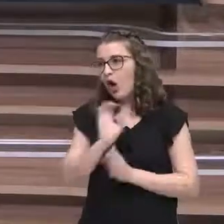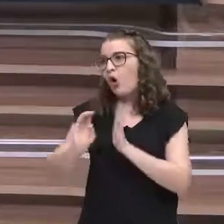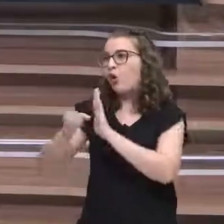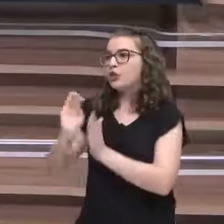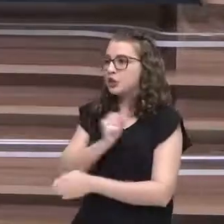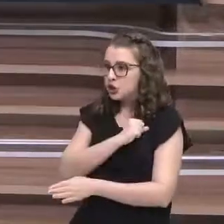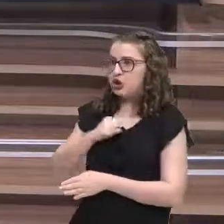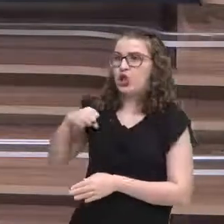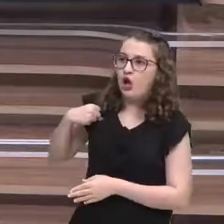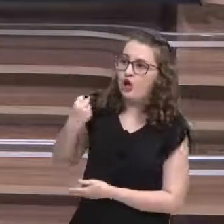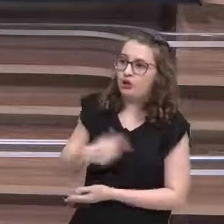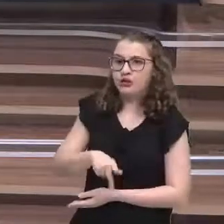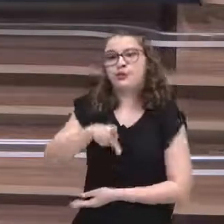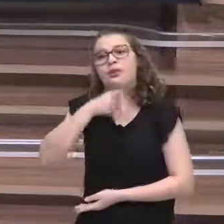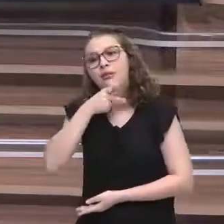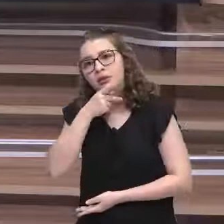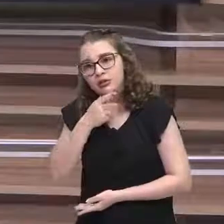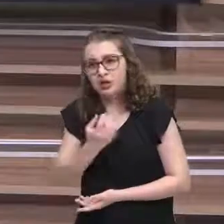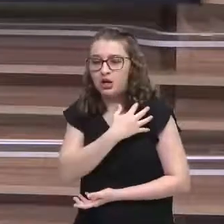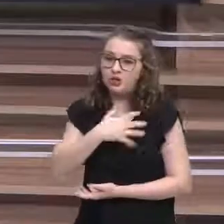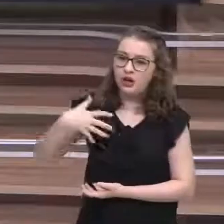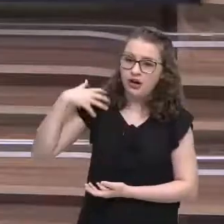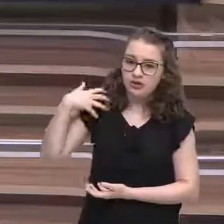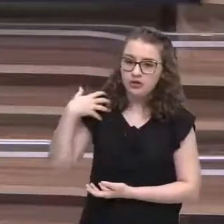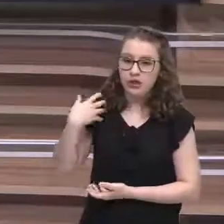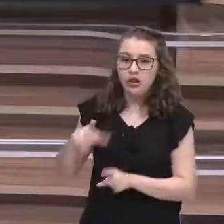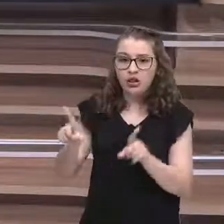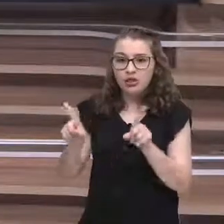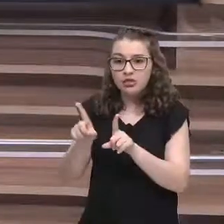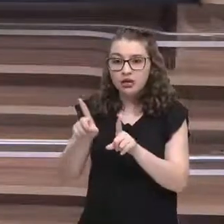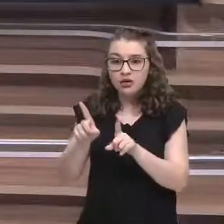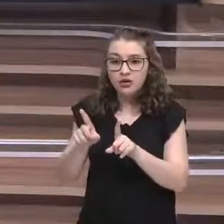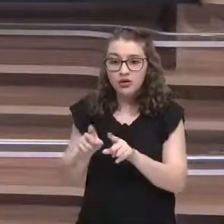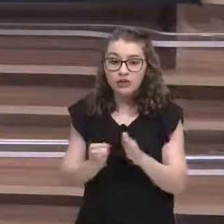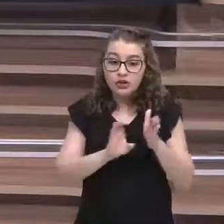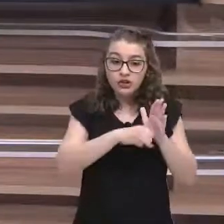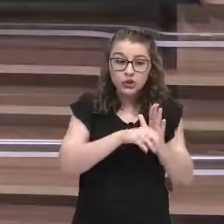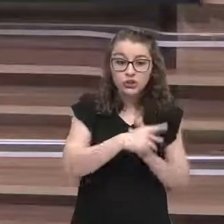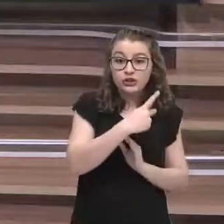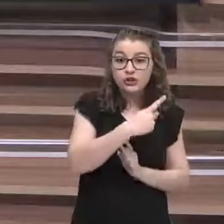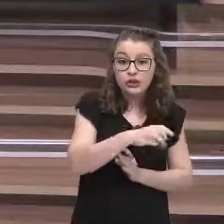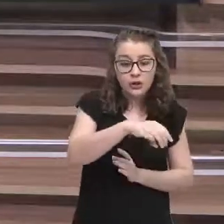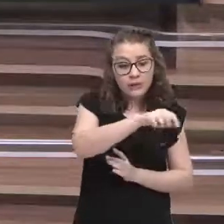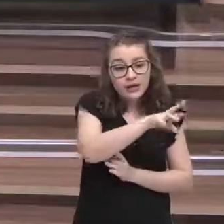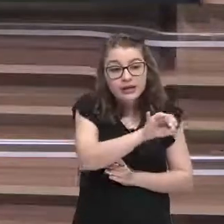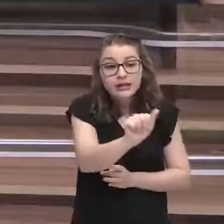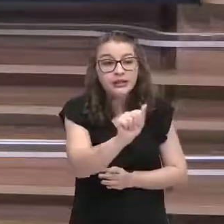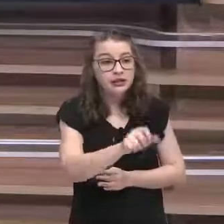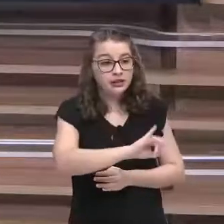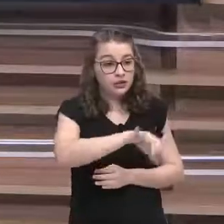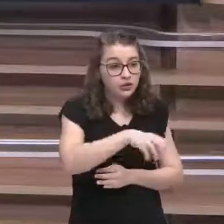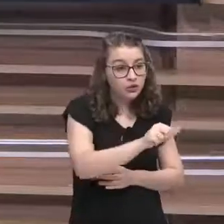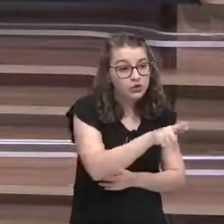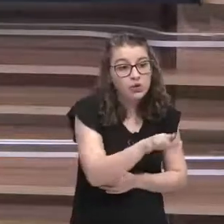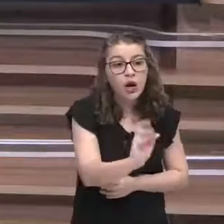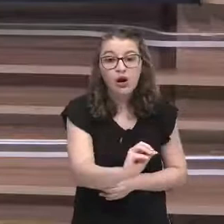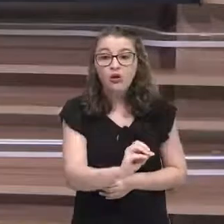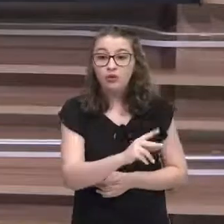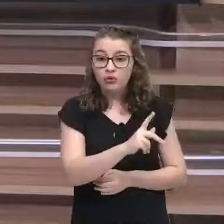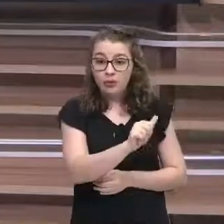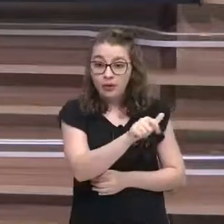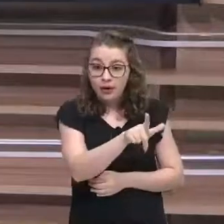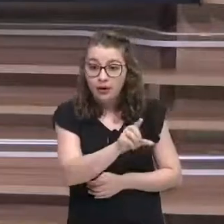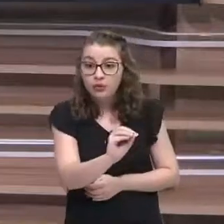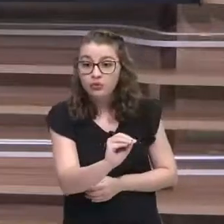de Platão, de Aristóteles. Vai ser o conceito da Maria, do João, do Paulo,